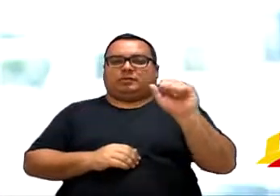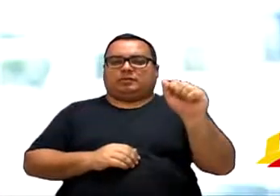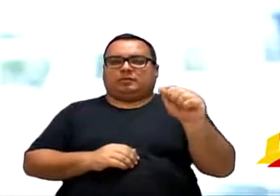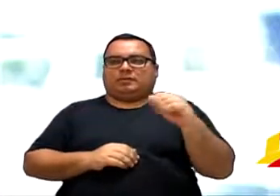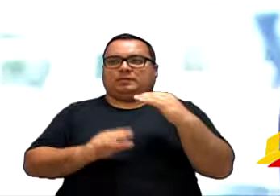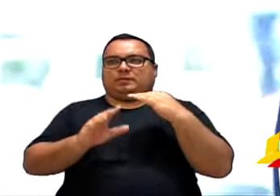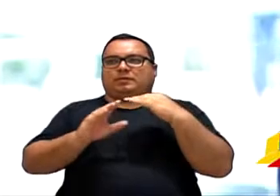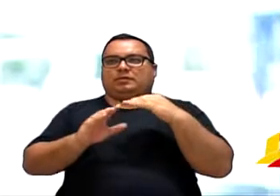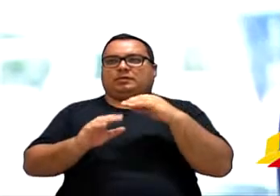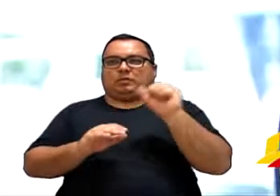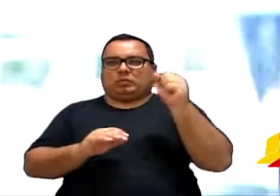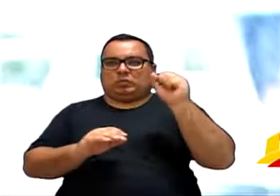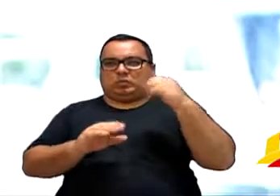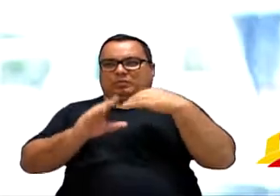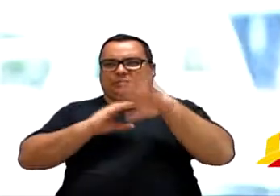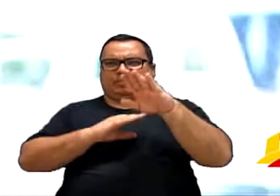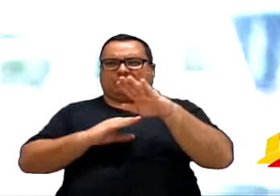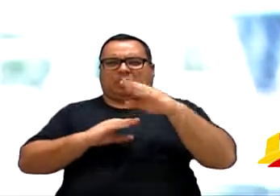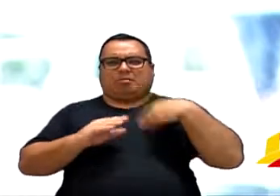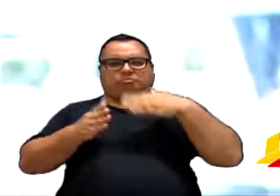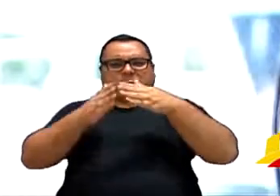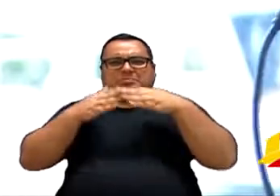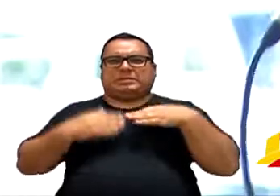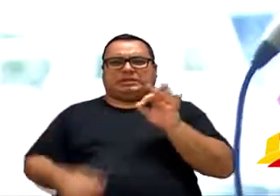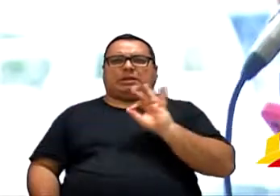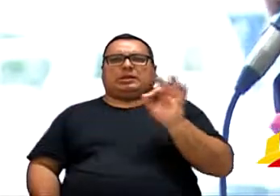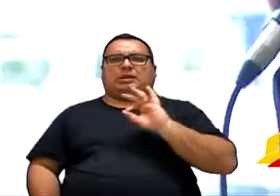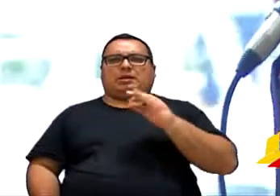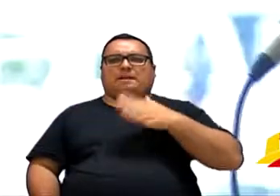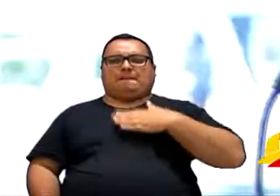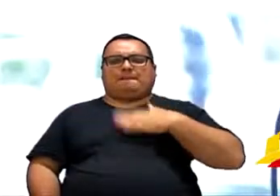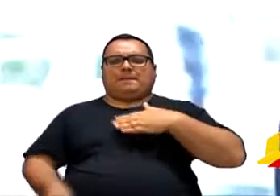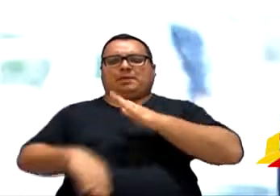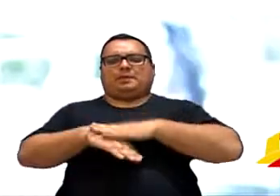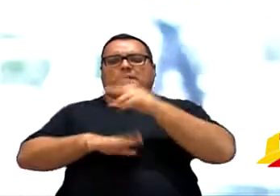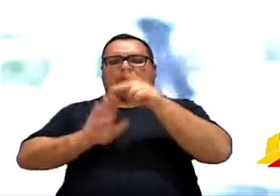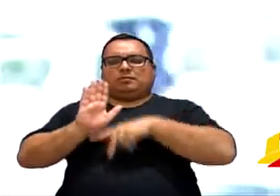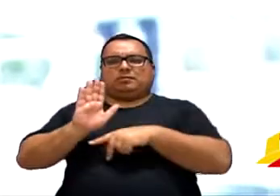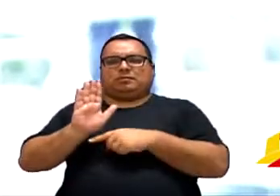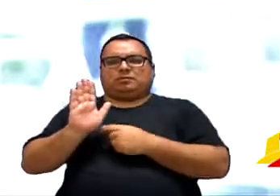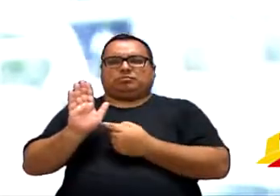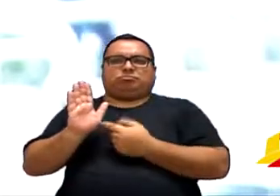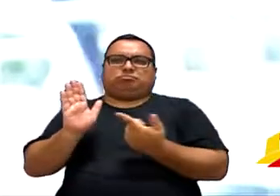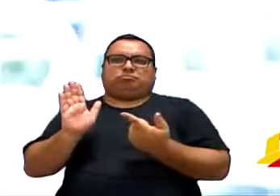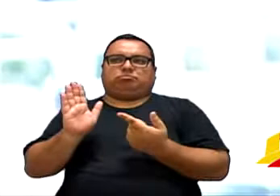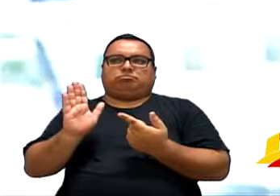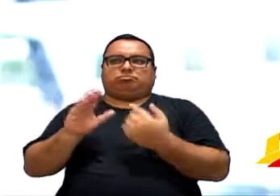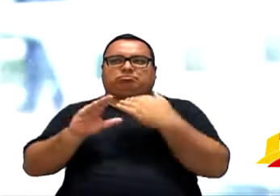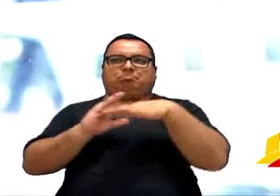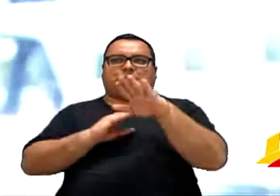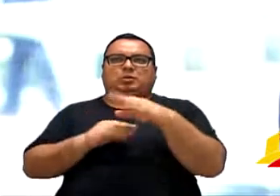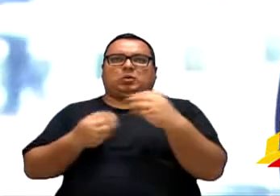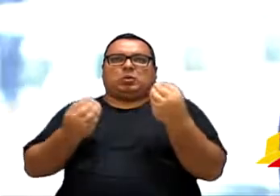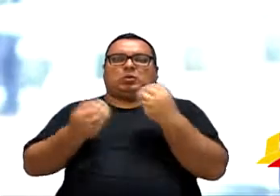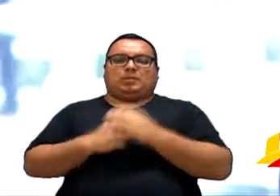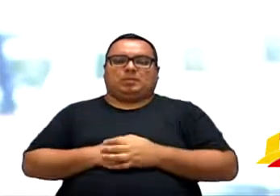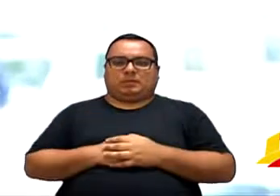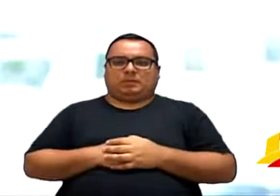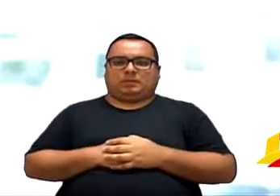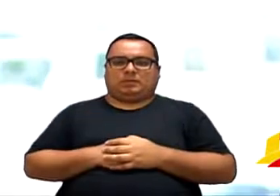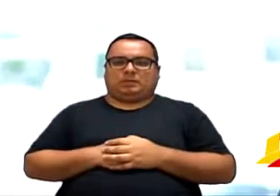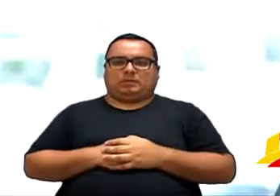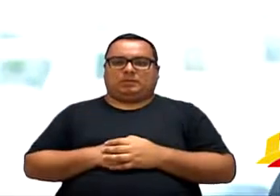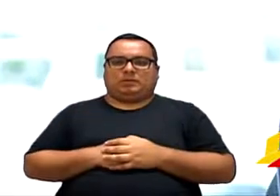o tio sem o nosso pedido sendo que não é incondicional então tem alguns erros aí precisam ser